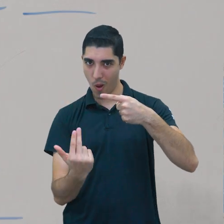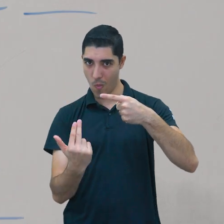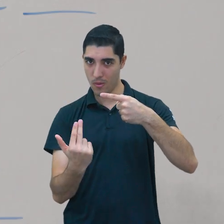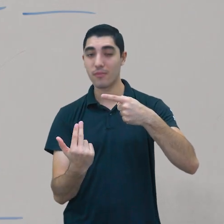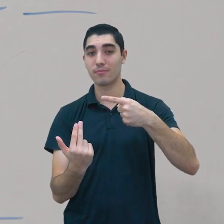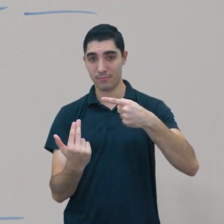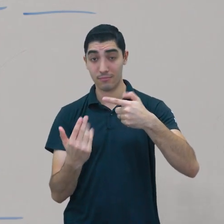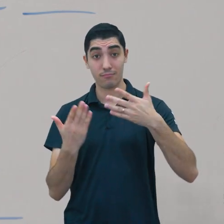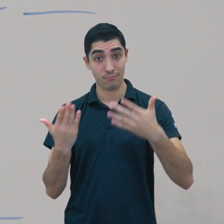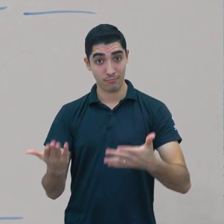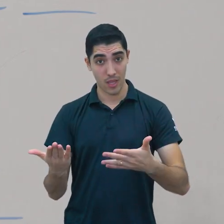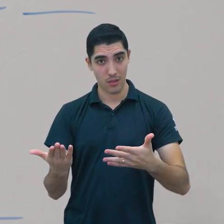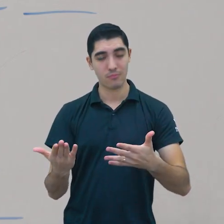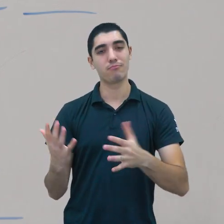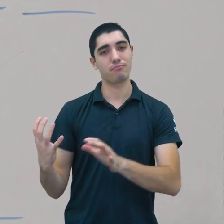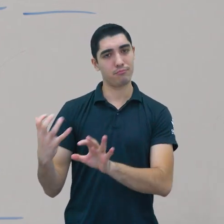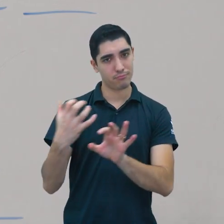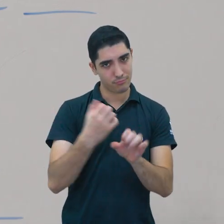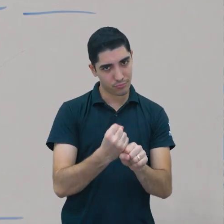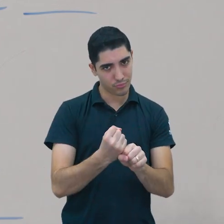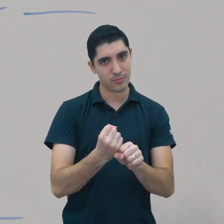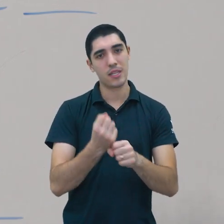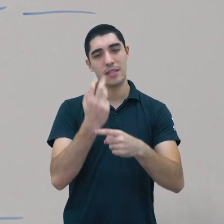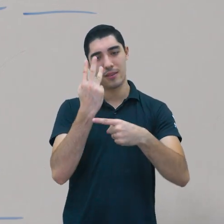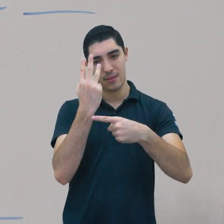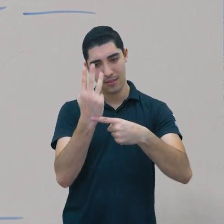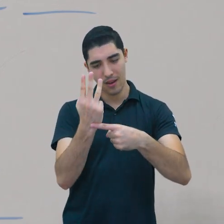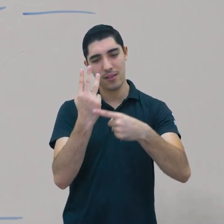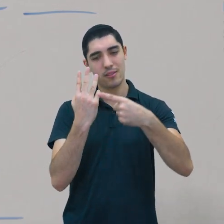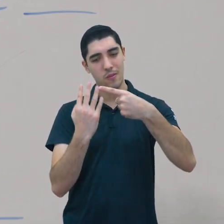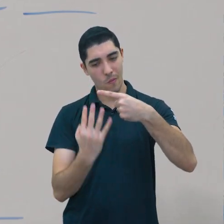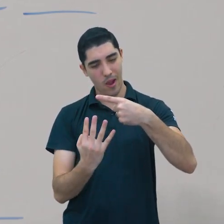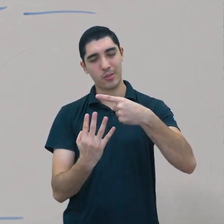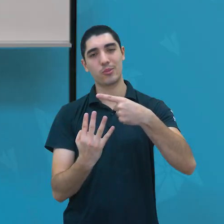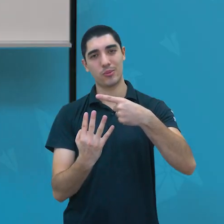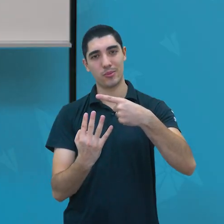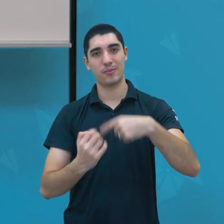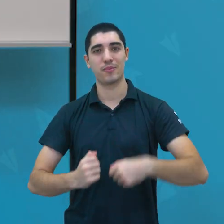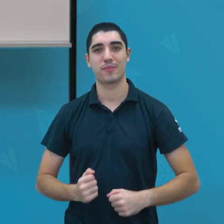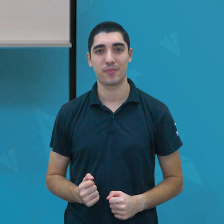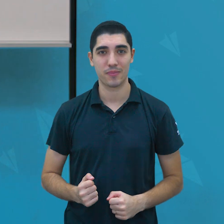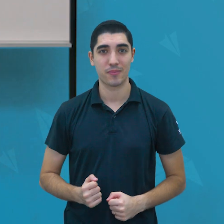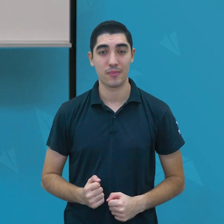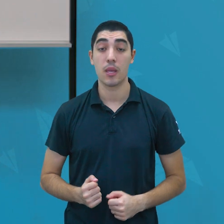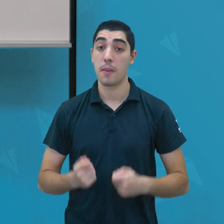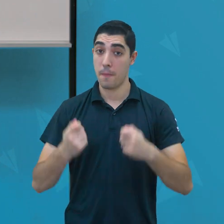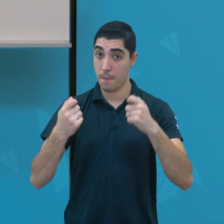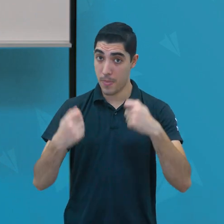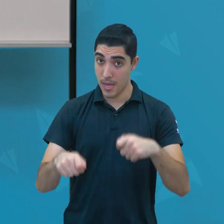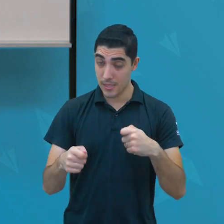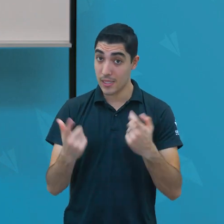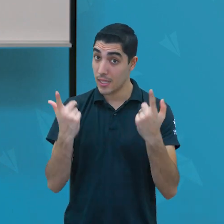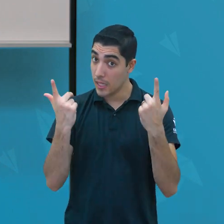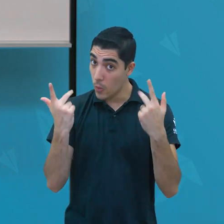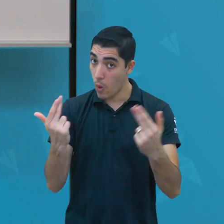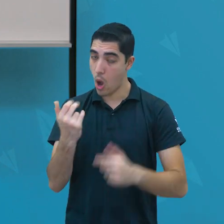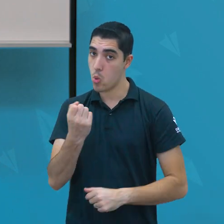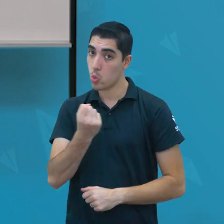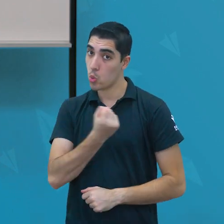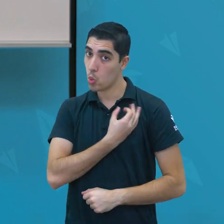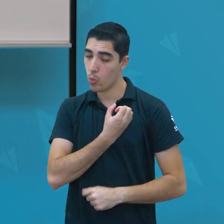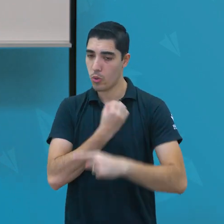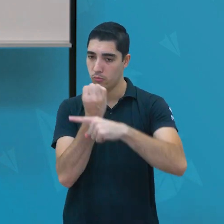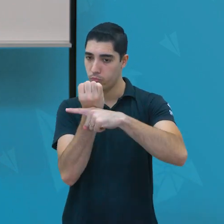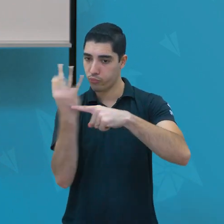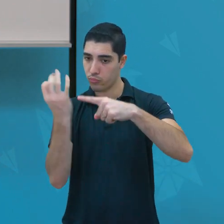e embaixo. E aí eu obtenho o 3/4. Tenho que obter a